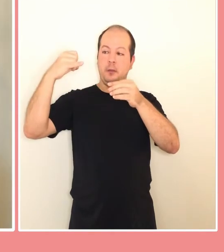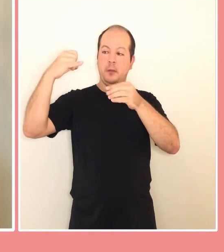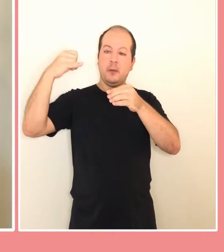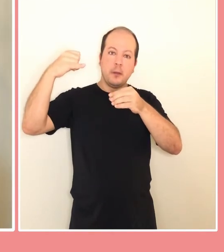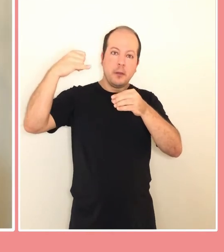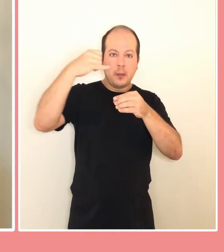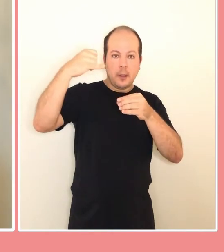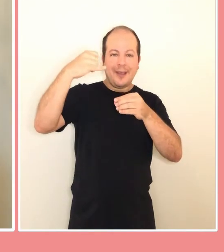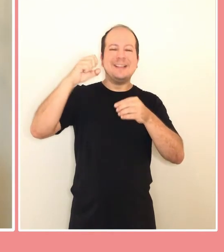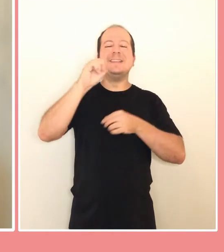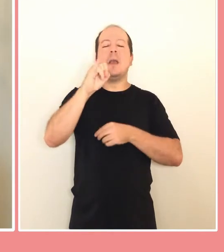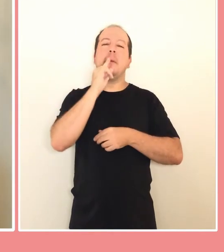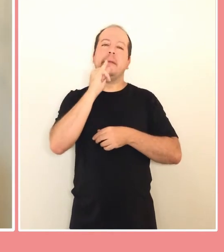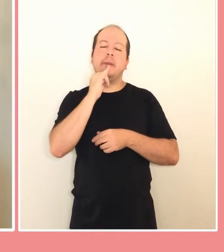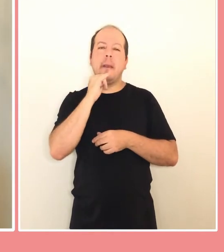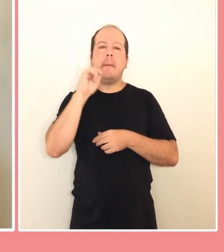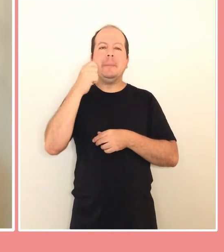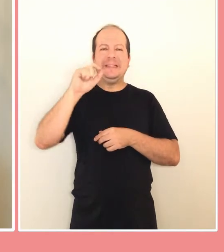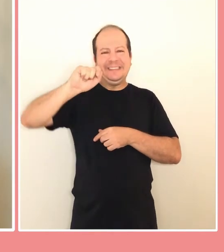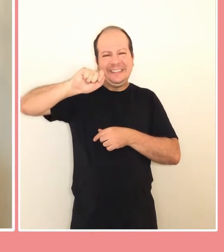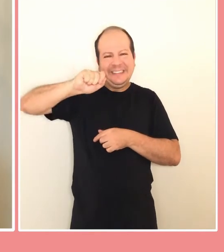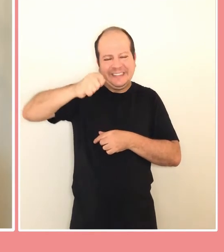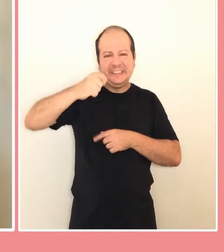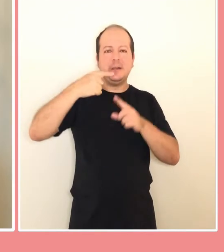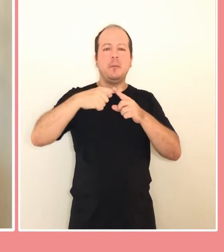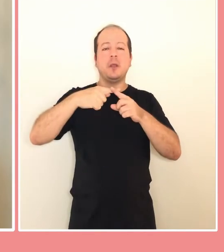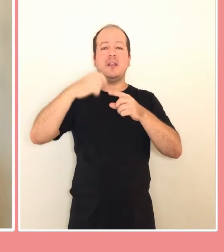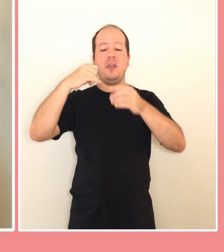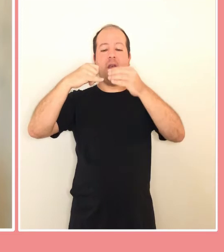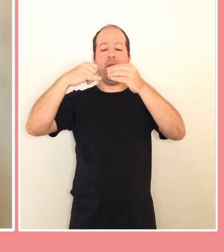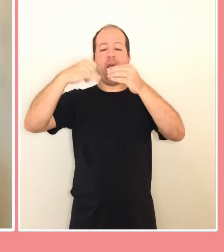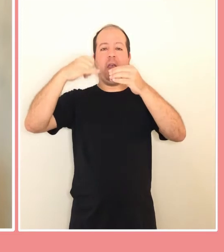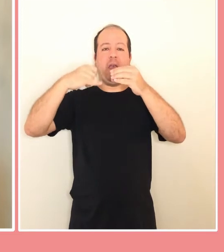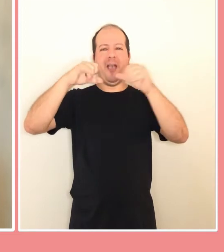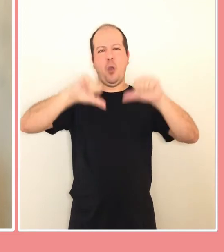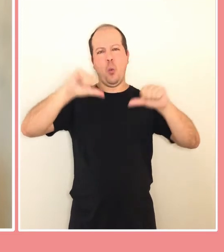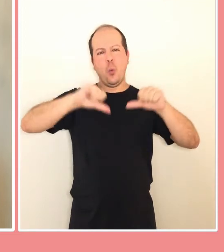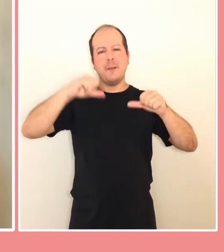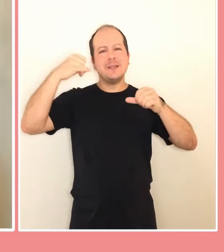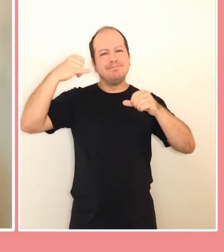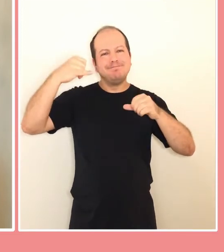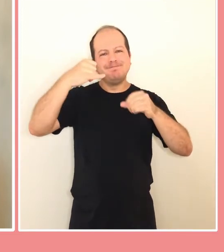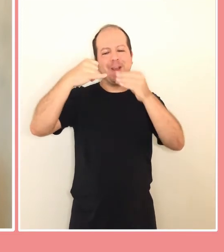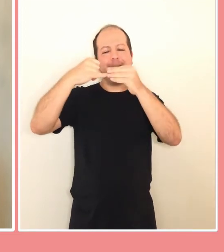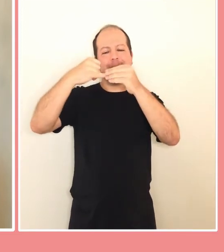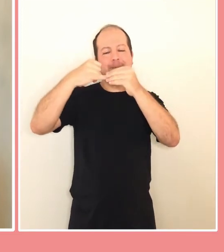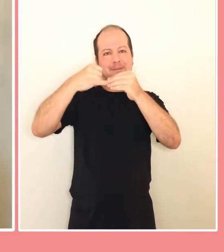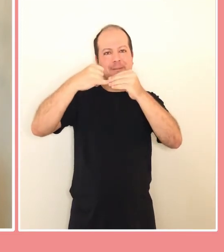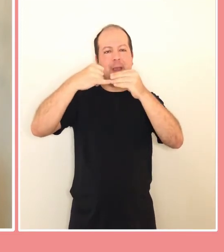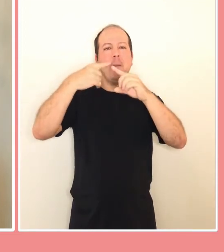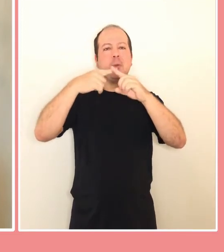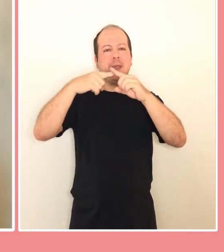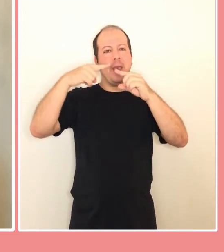A mangueira deve entrar bem apertado nesse furo para o ar não escapar, para vedar bem na hora que formos soprar